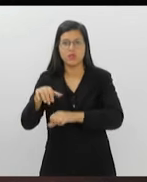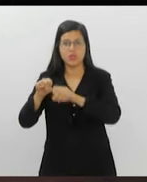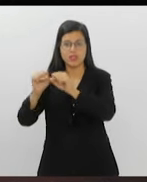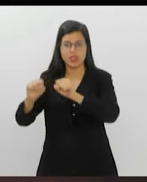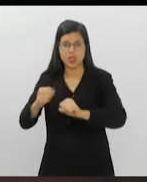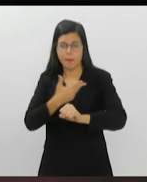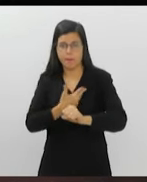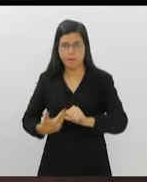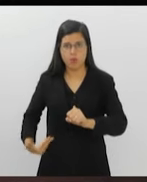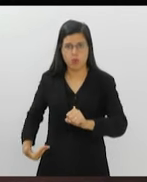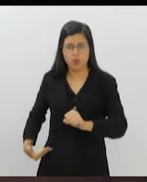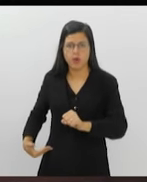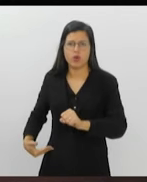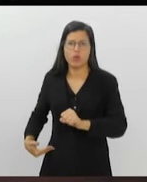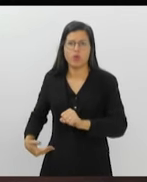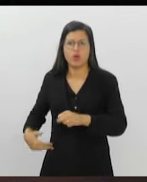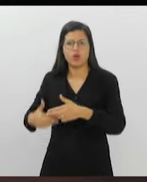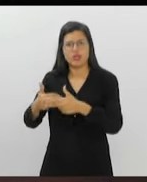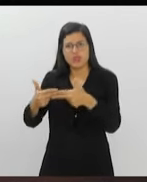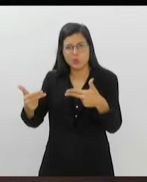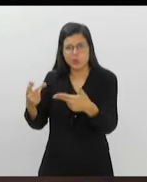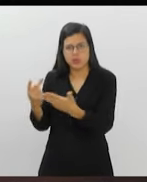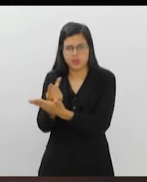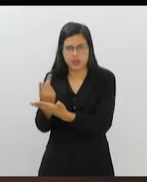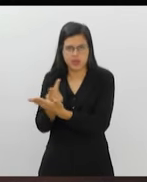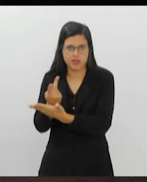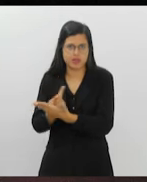dos trambiques.